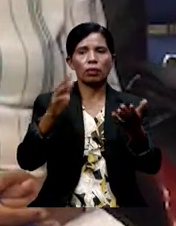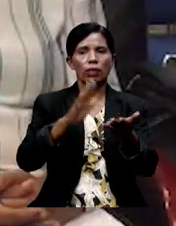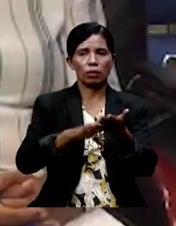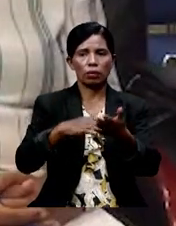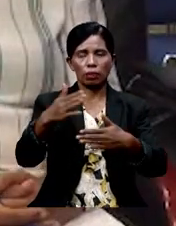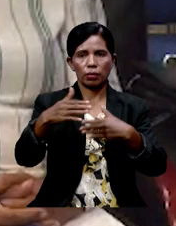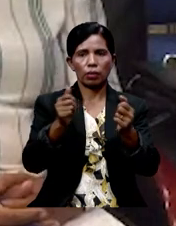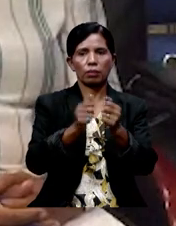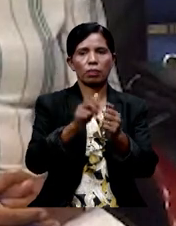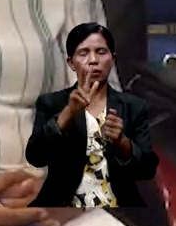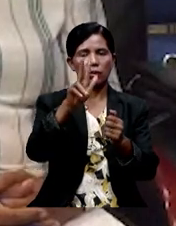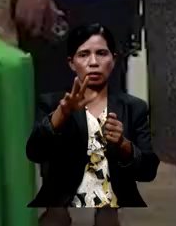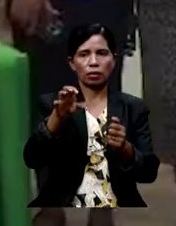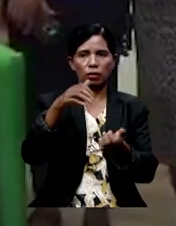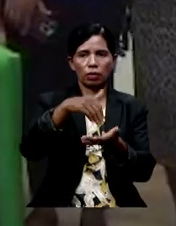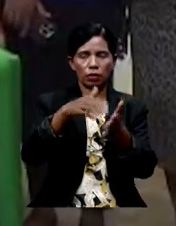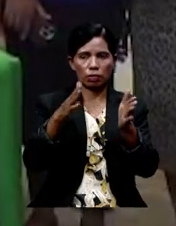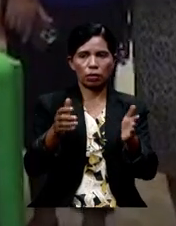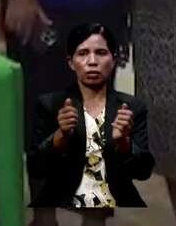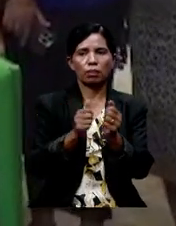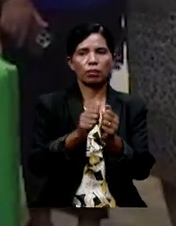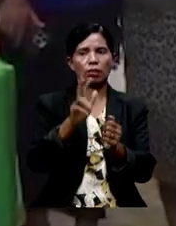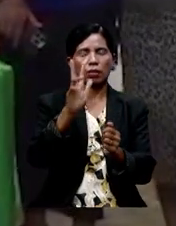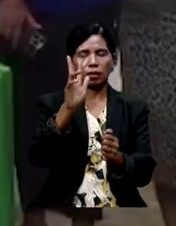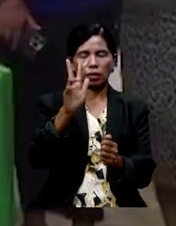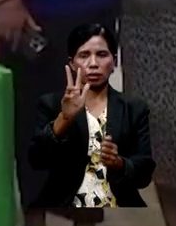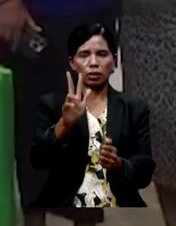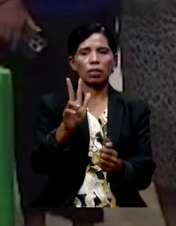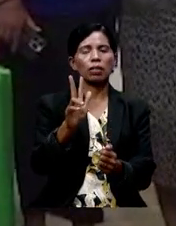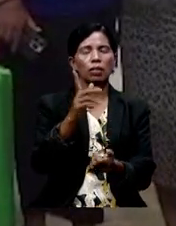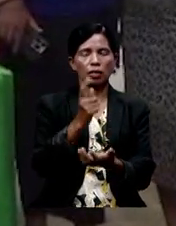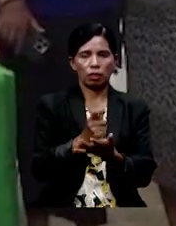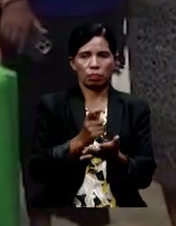besik atus tolu. Ho total estudante rihun tolu resin. Feliciano Venancio Belo, Ziemen.